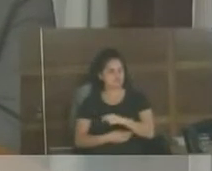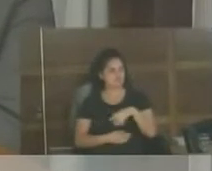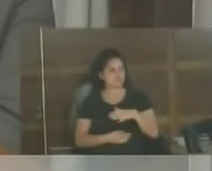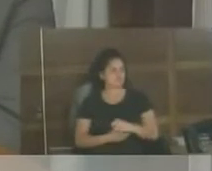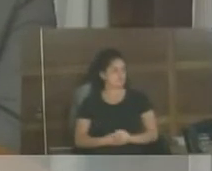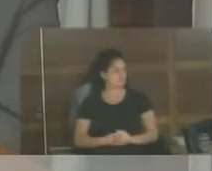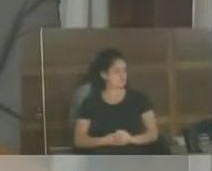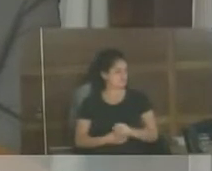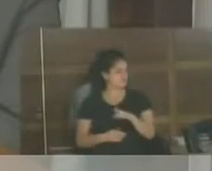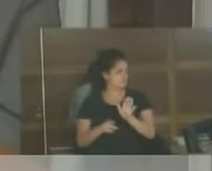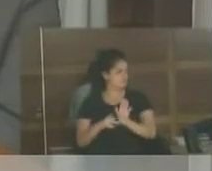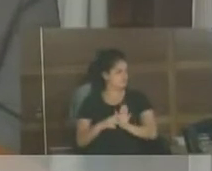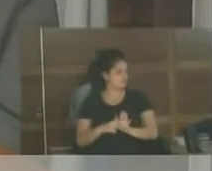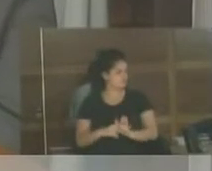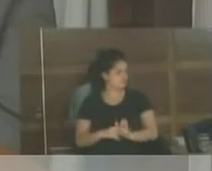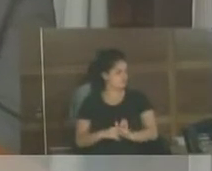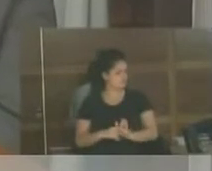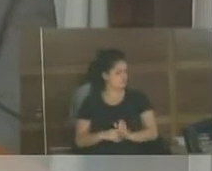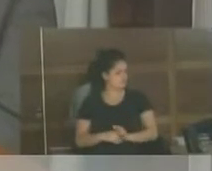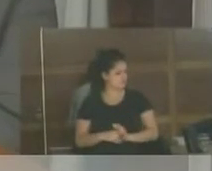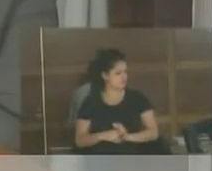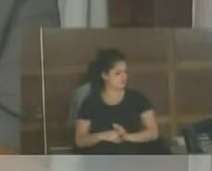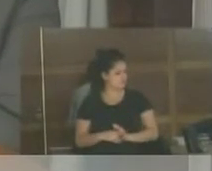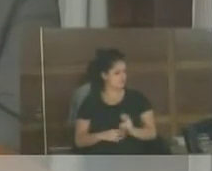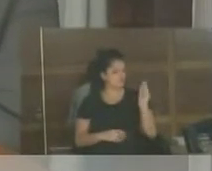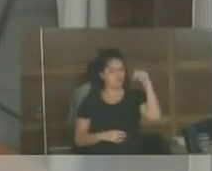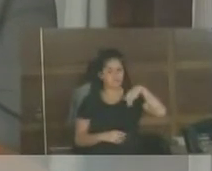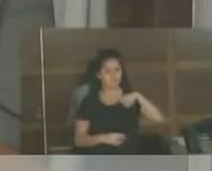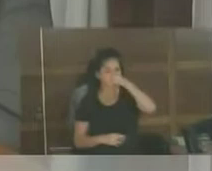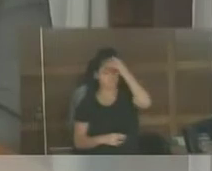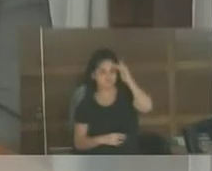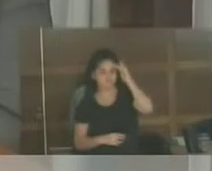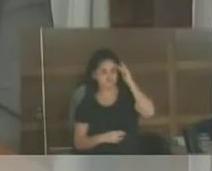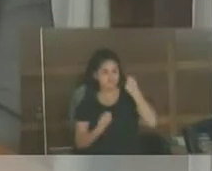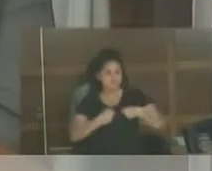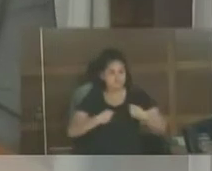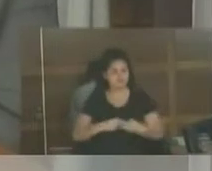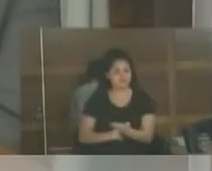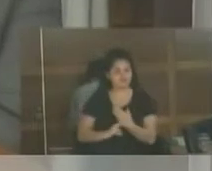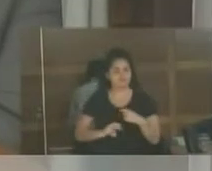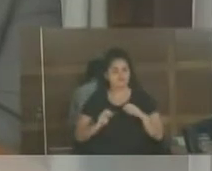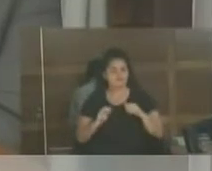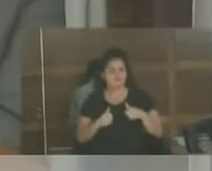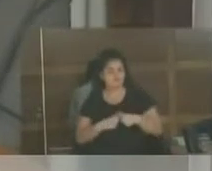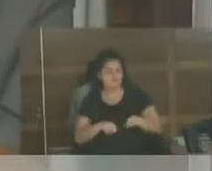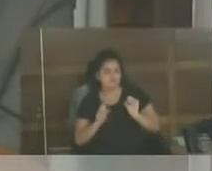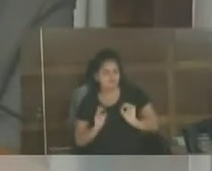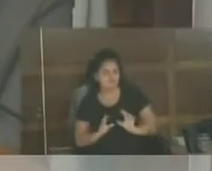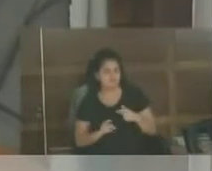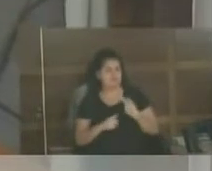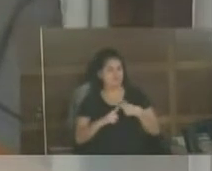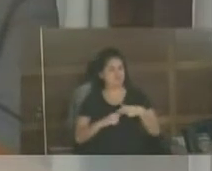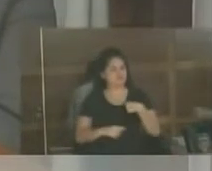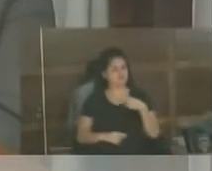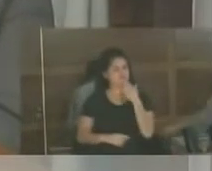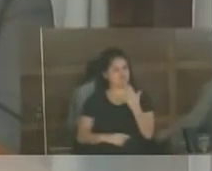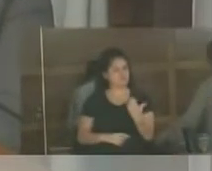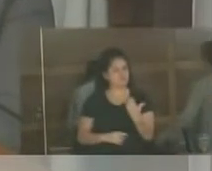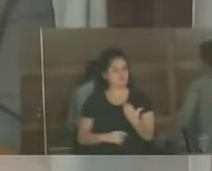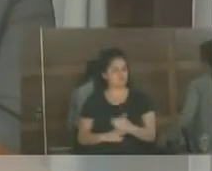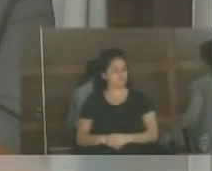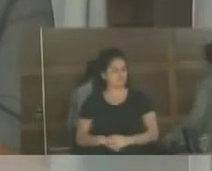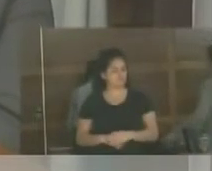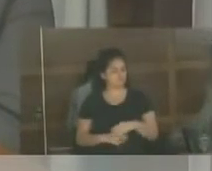projeto é que jamais uma pessoa que precise da ajuda fique sozinha. E por esse motivo eu venho pedindo regime de urgência